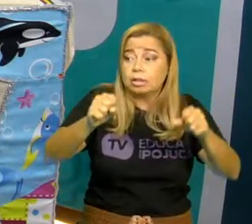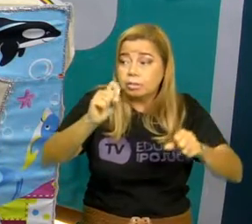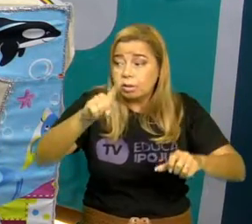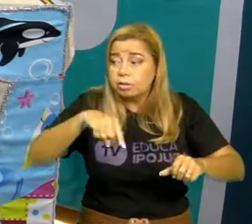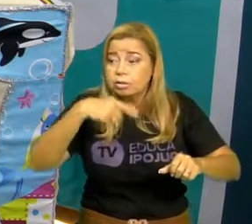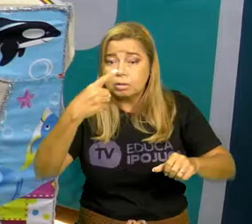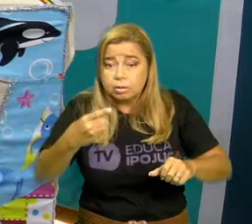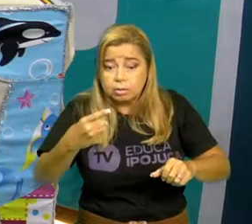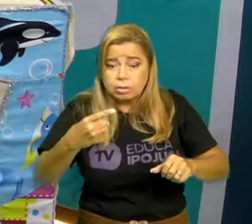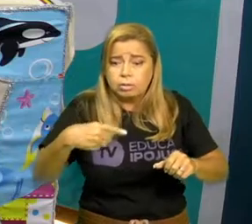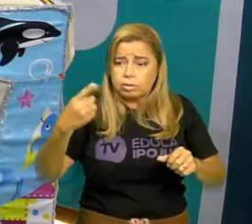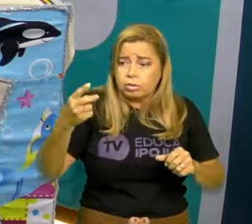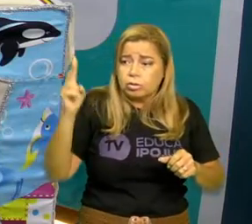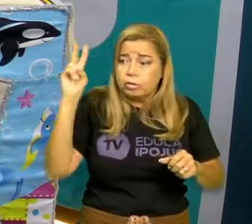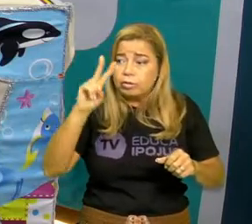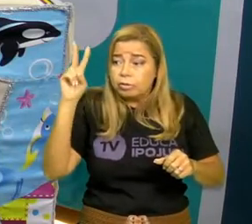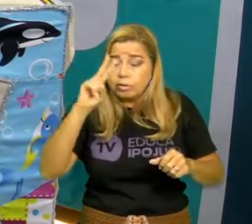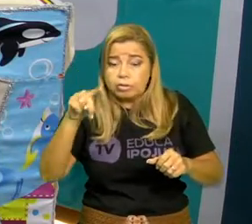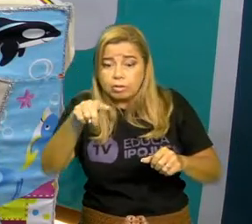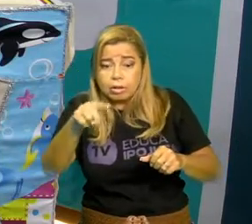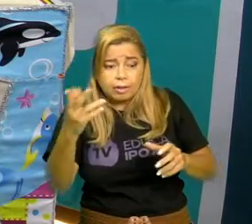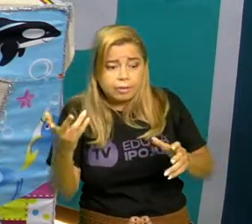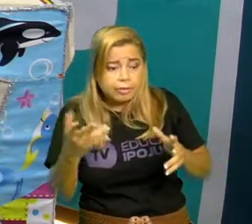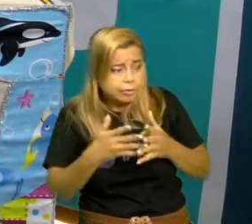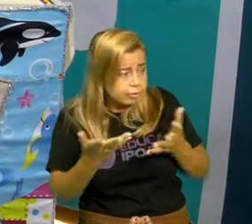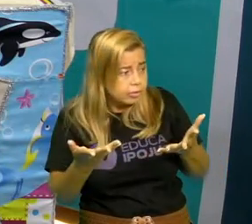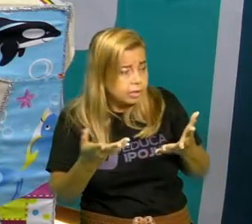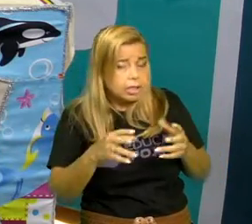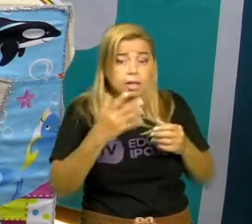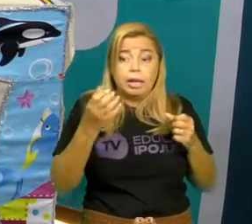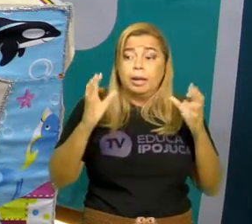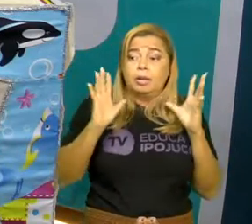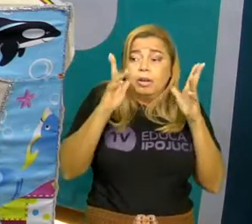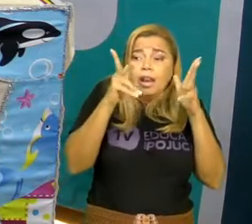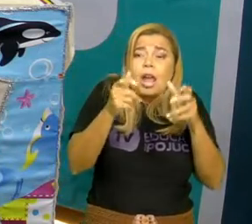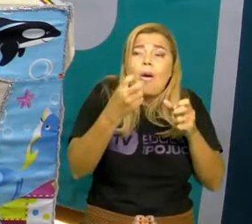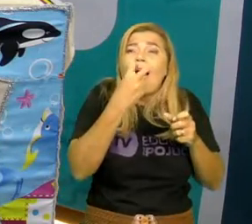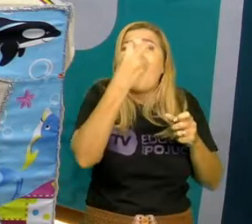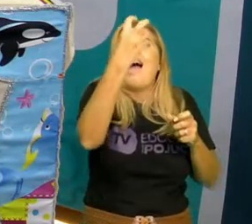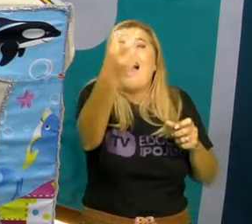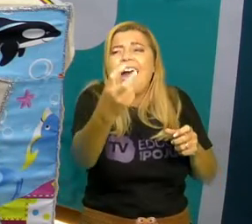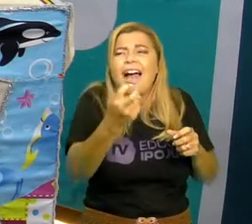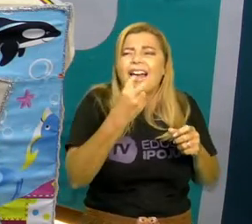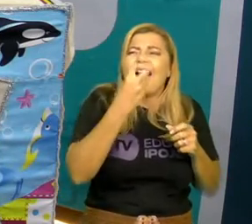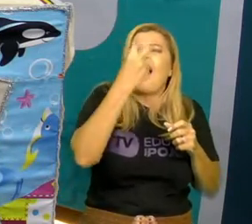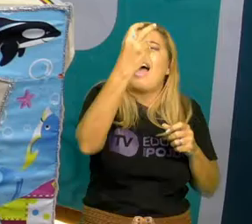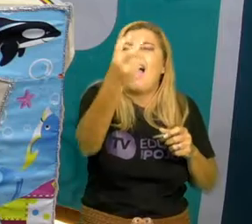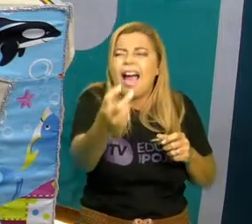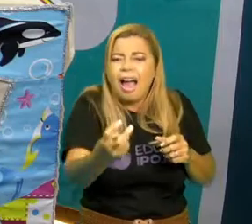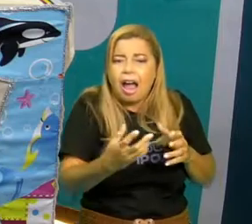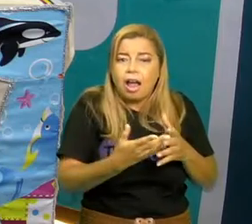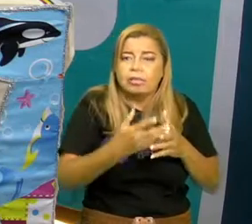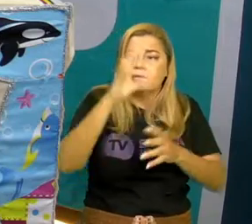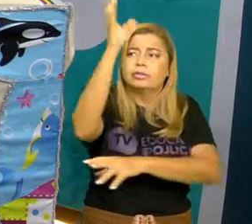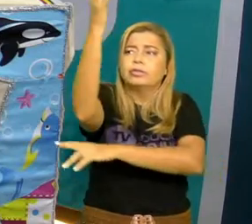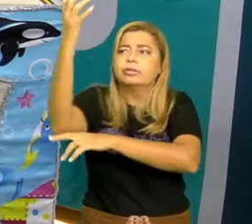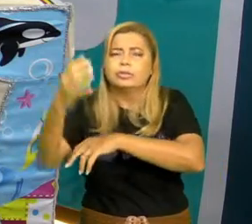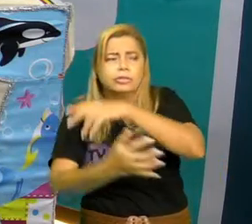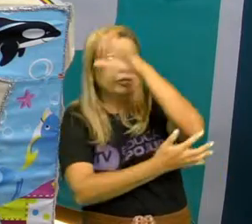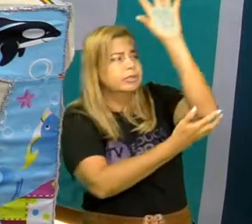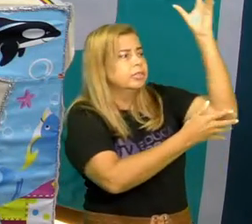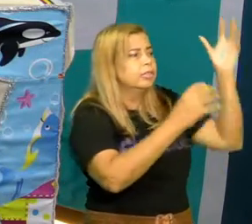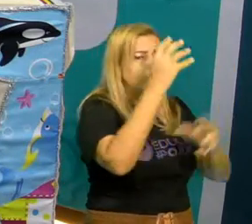o barulho assim. Que o leão faz. Isso. Isso mesmo. Estrondava na floresta,